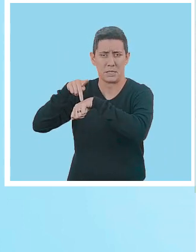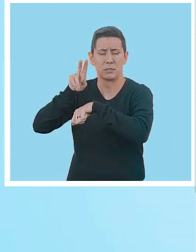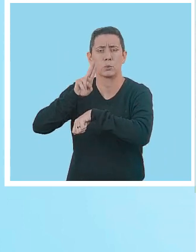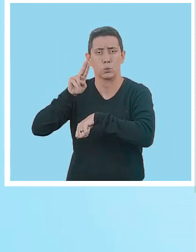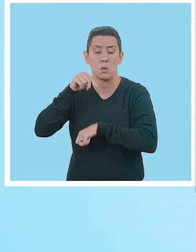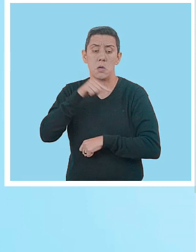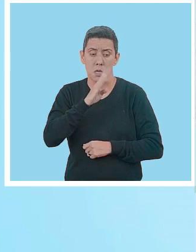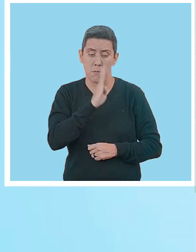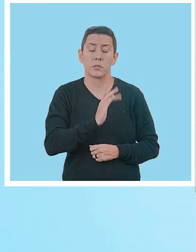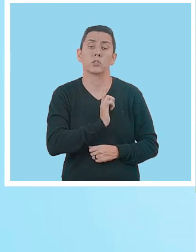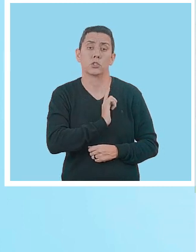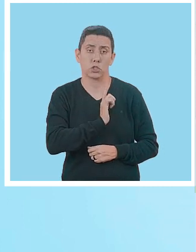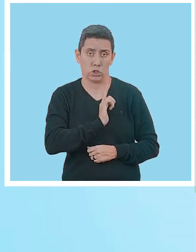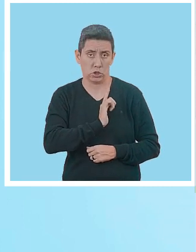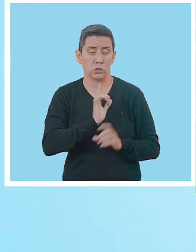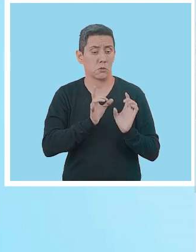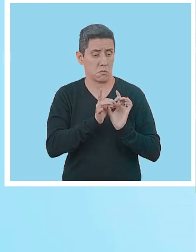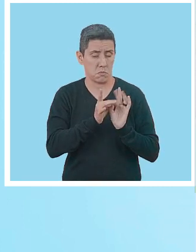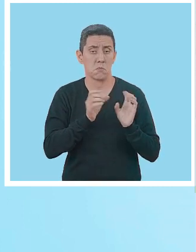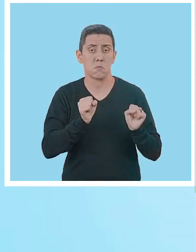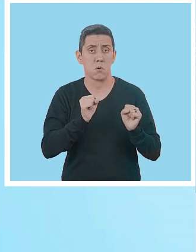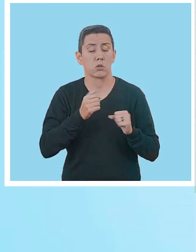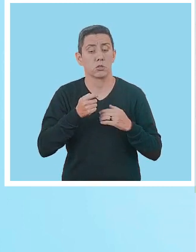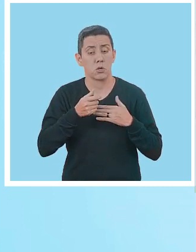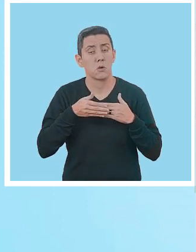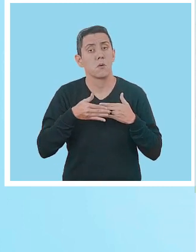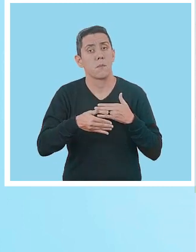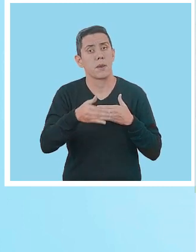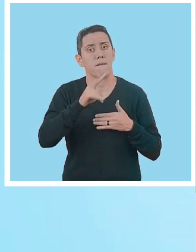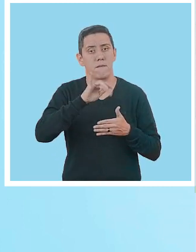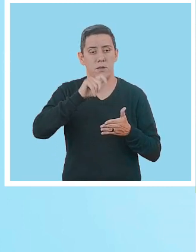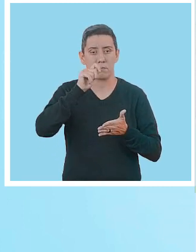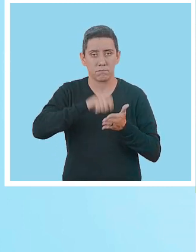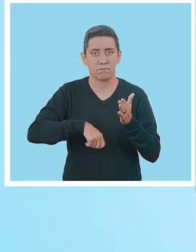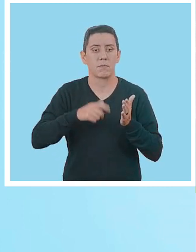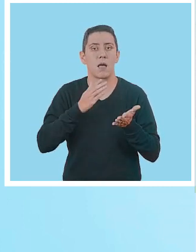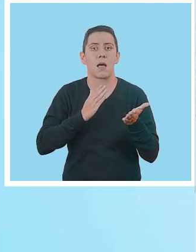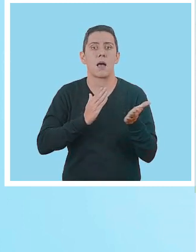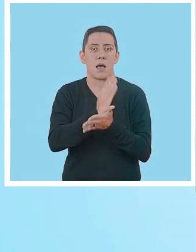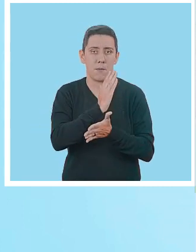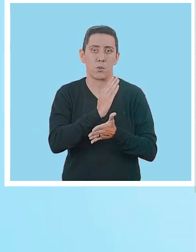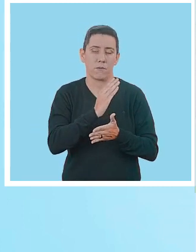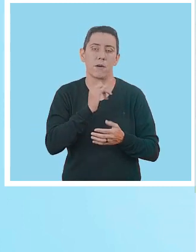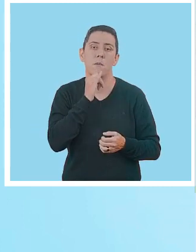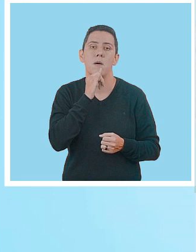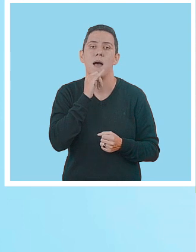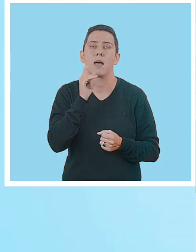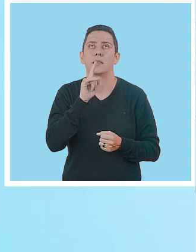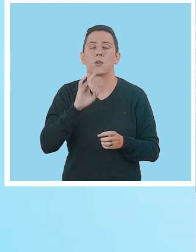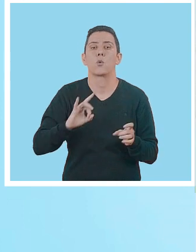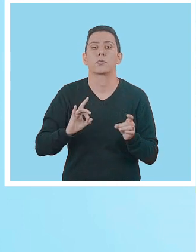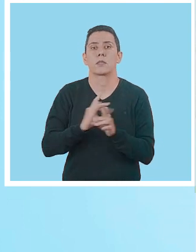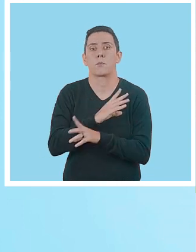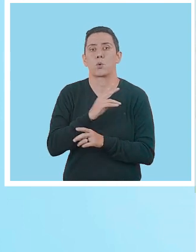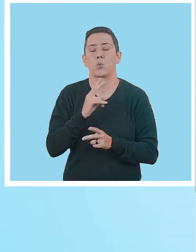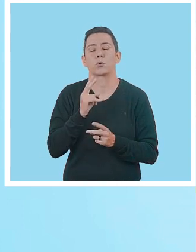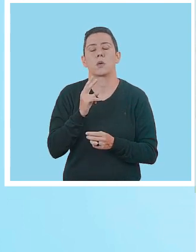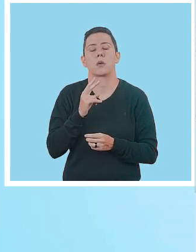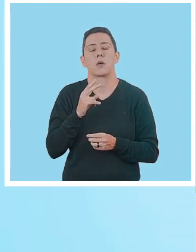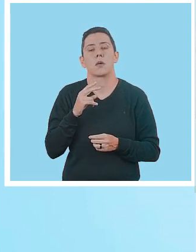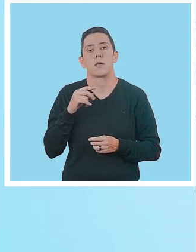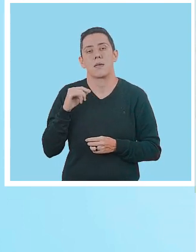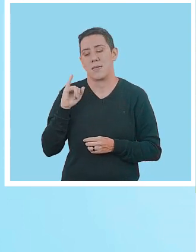breve será homologado Por que essa topologia híbrida ela ainda não é um logada pelo